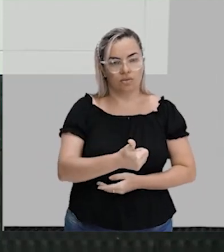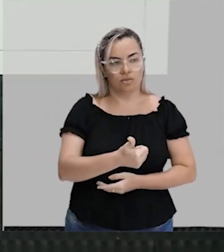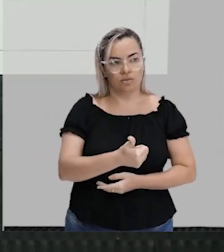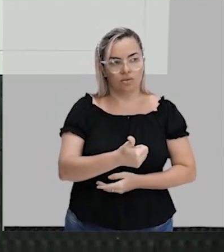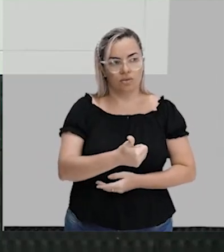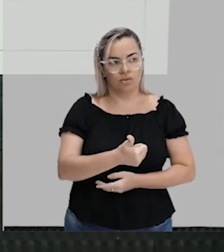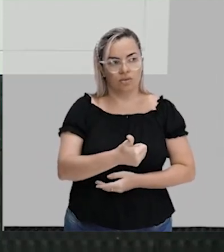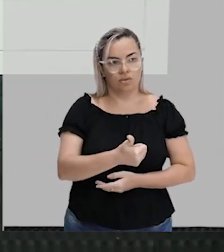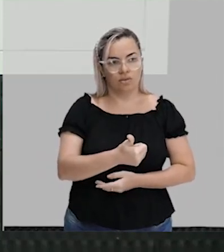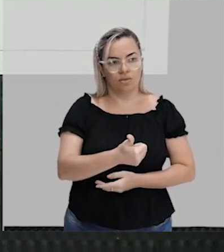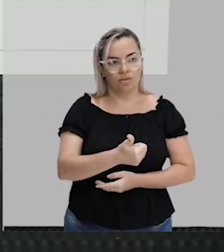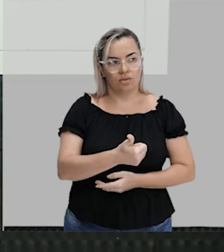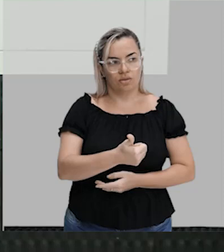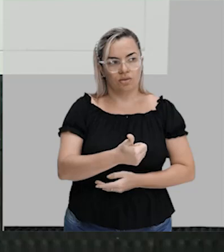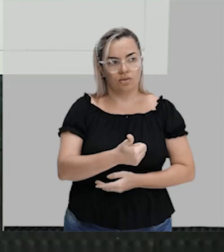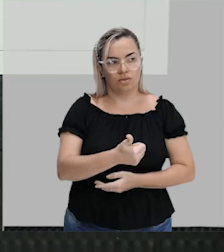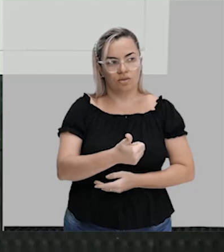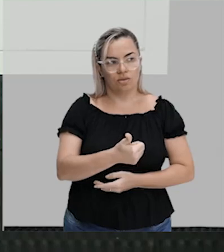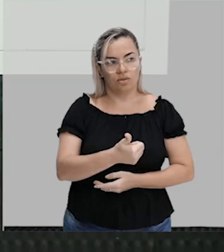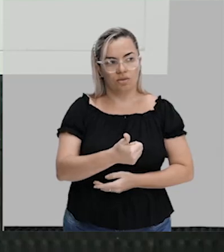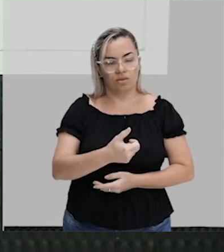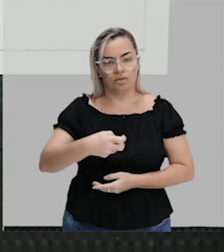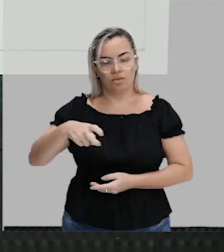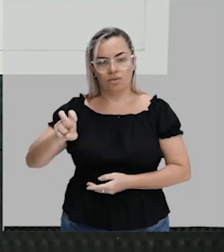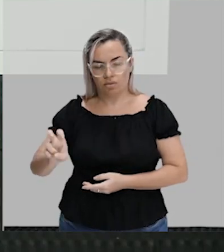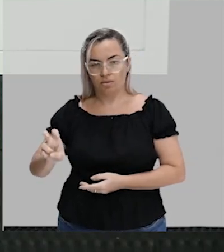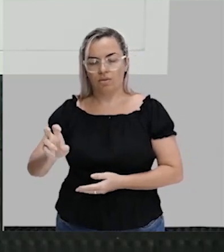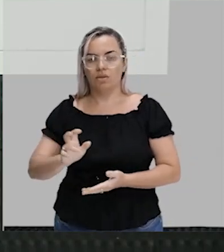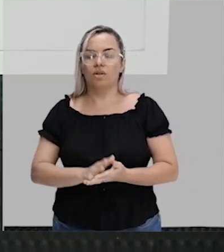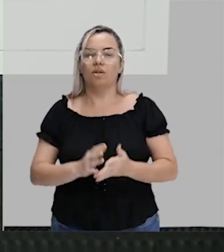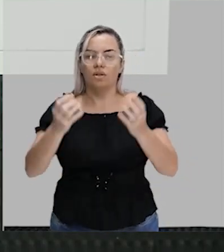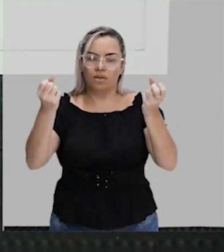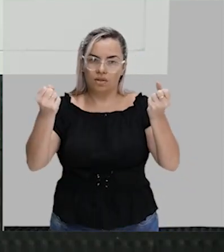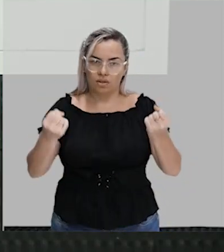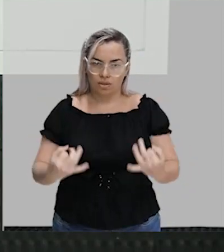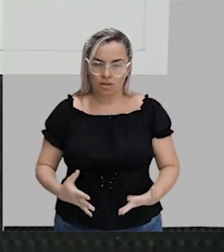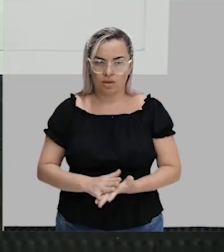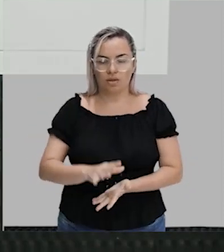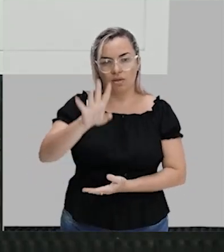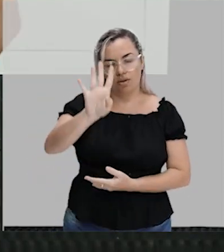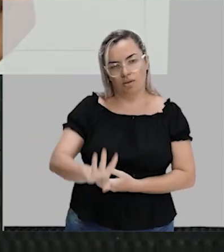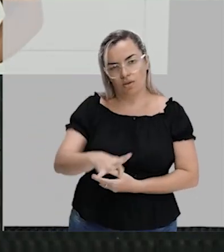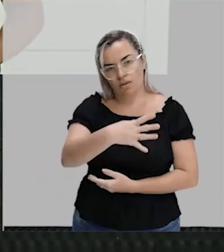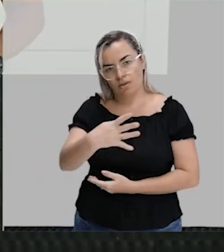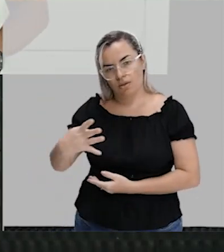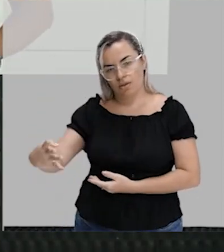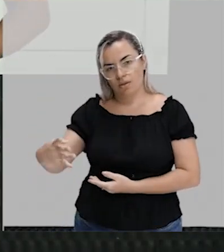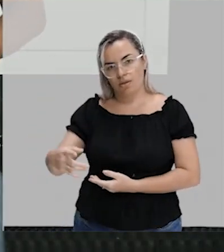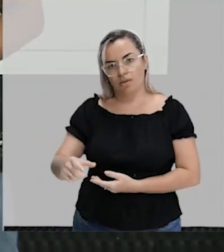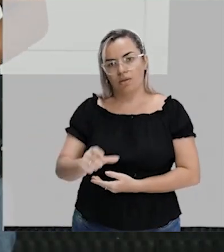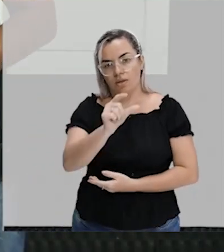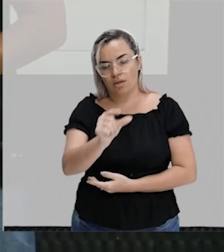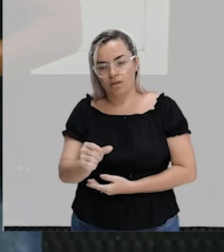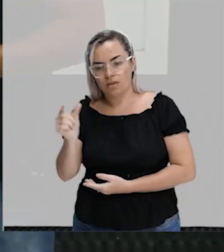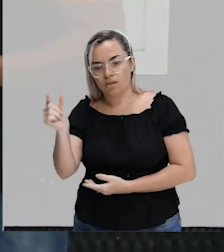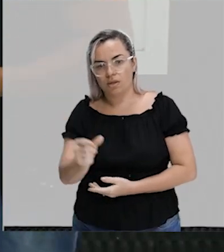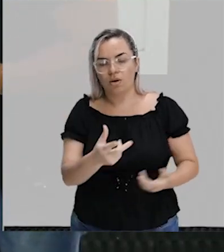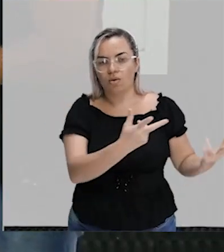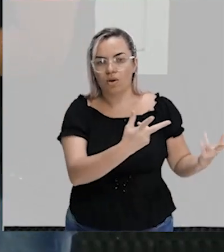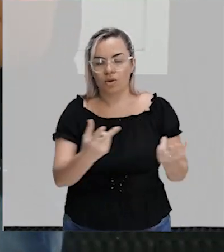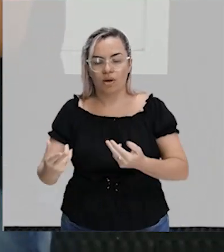desculpe 6 e 5 tá então ele tá dizendo aqui que a matriz A Ele é igual a matriz b